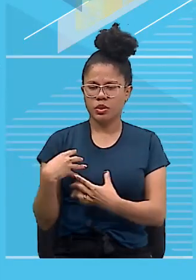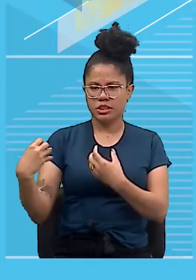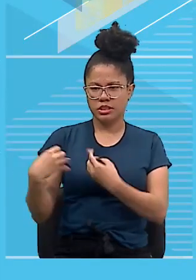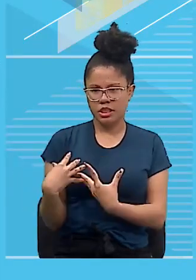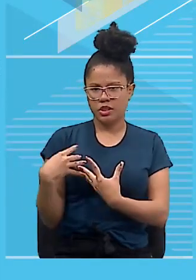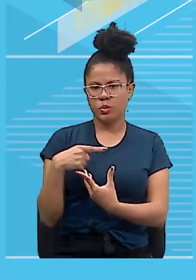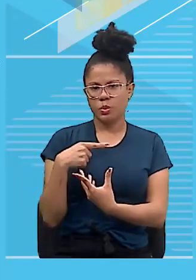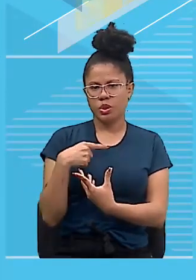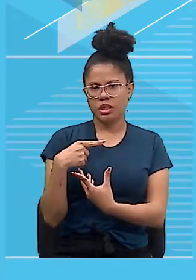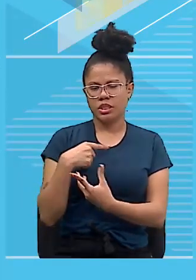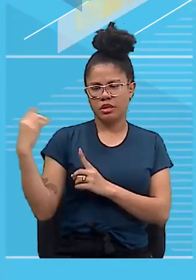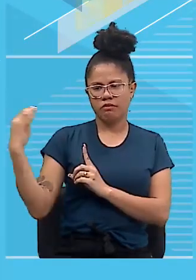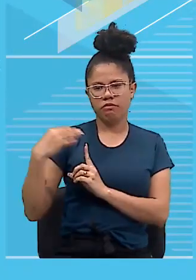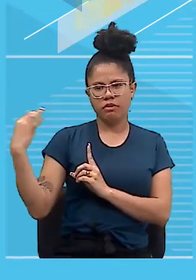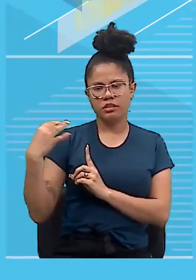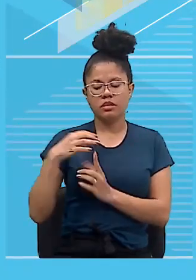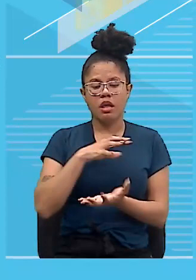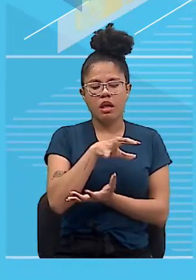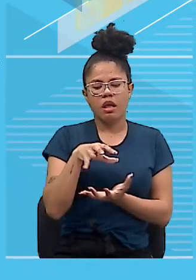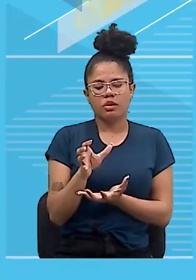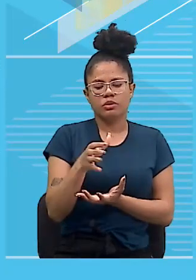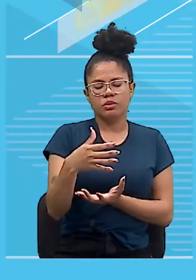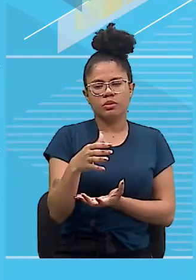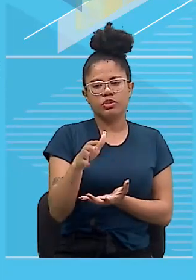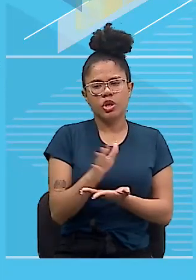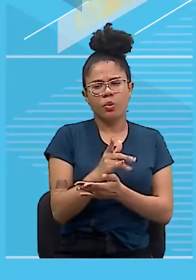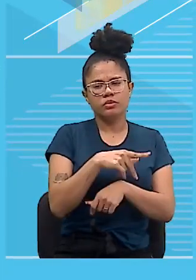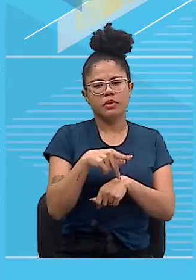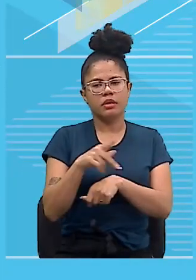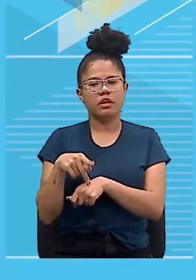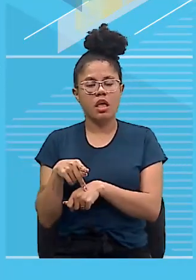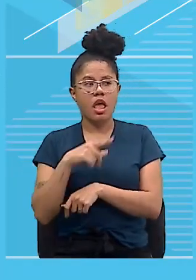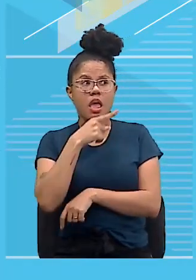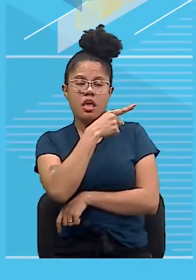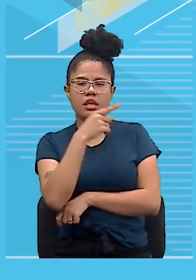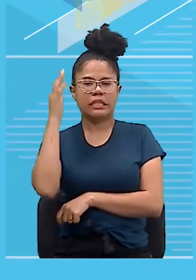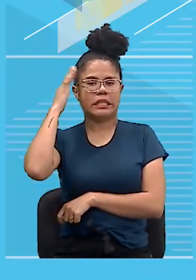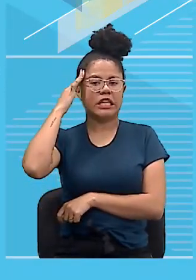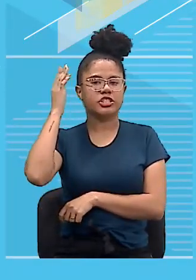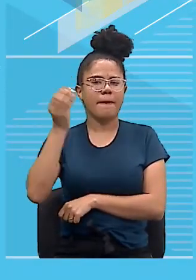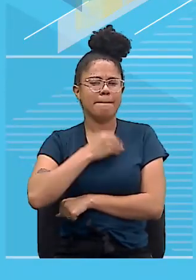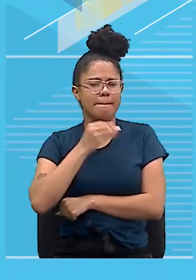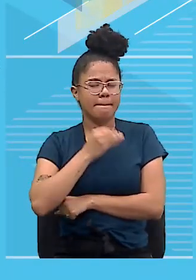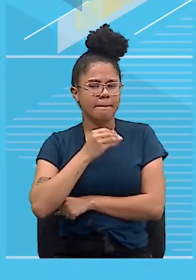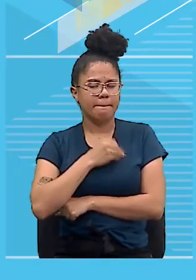que tem influência do ocidente é um pecado cara que loucura